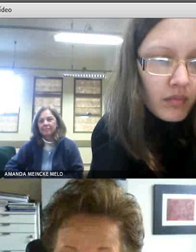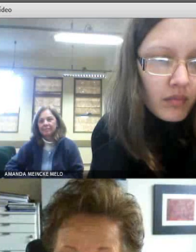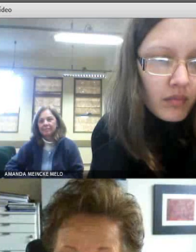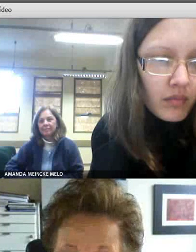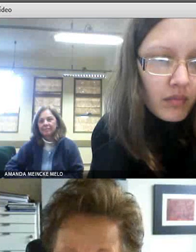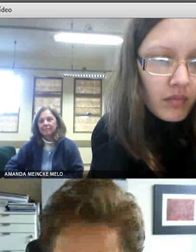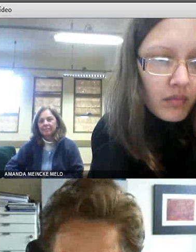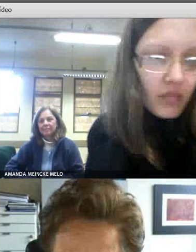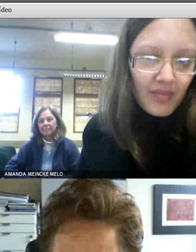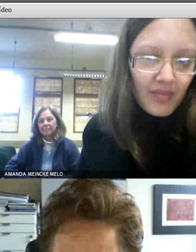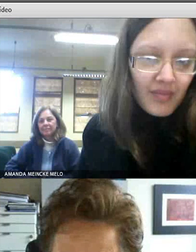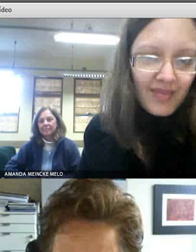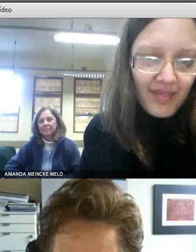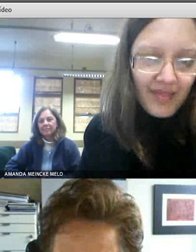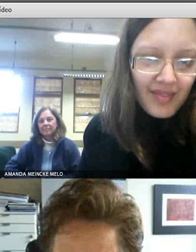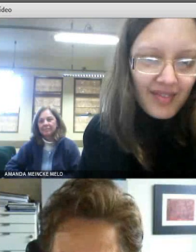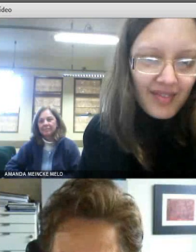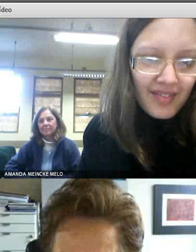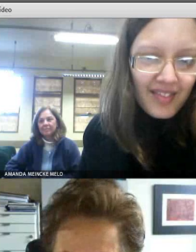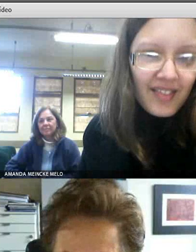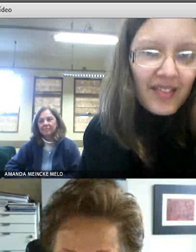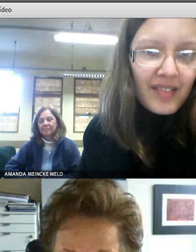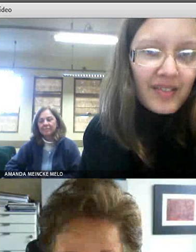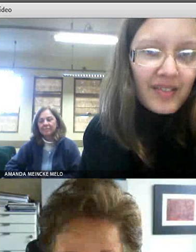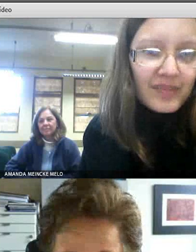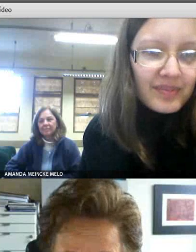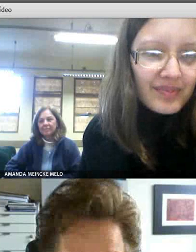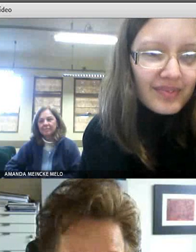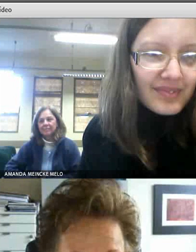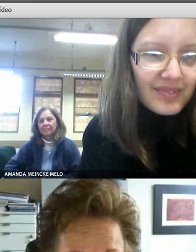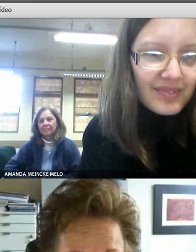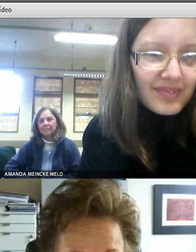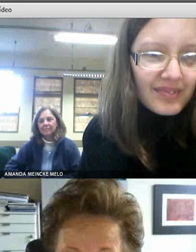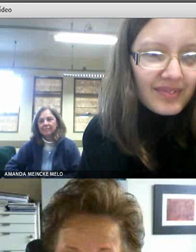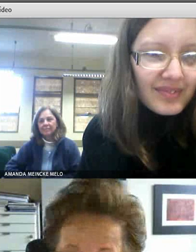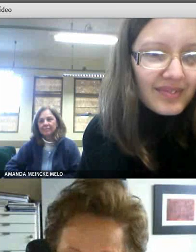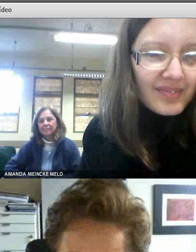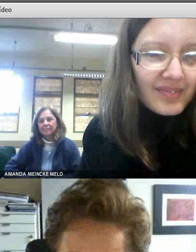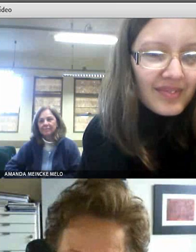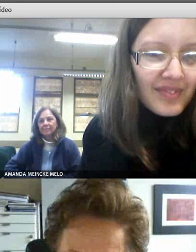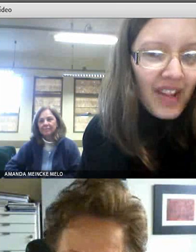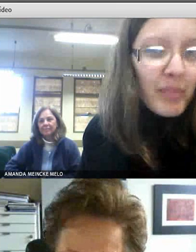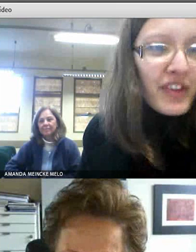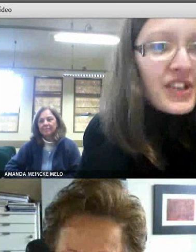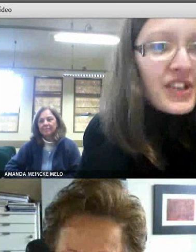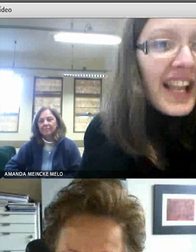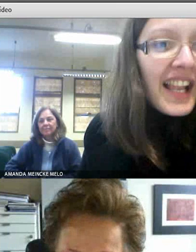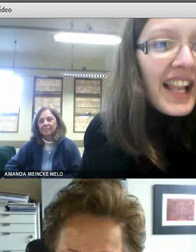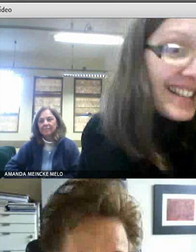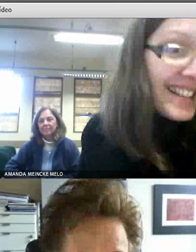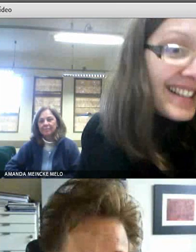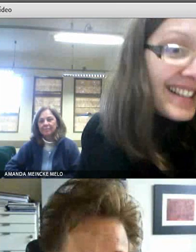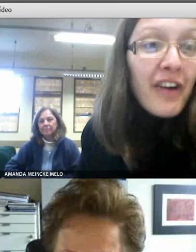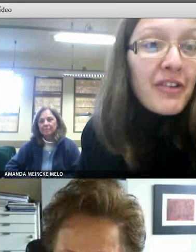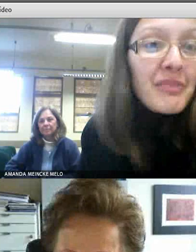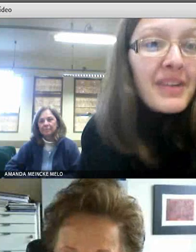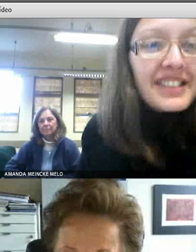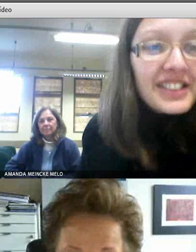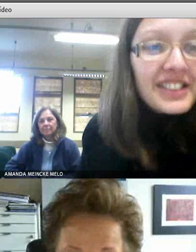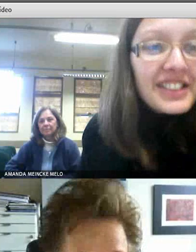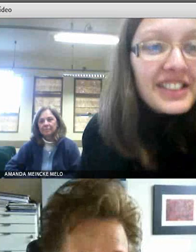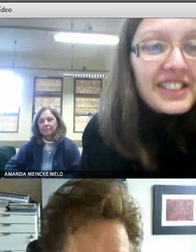para educação à distância. Ela está especializada com essa distância. Então, ela já falou com a reitora. Professora se Léa, pode entrar algumas